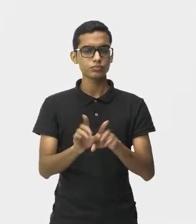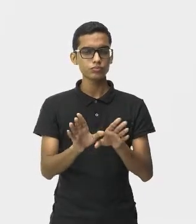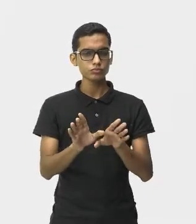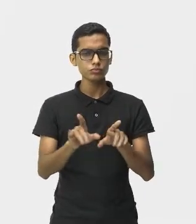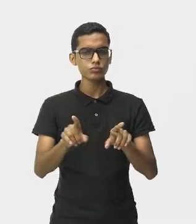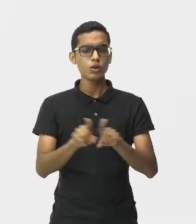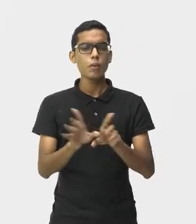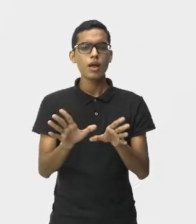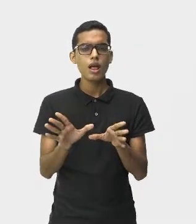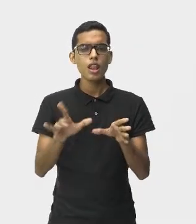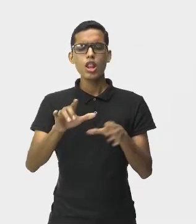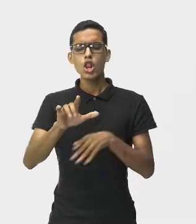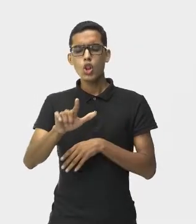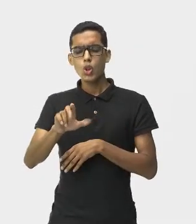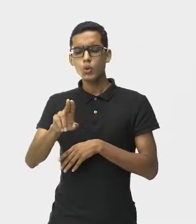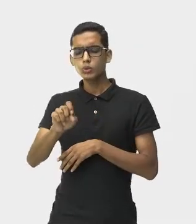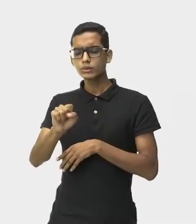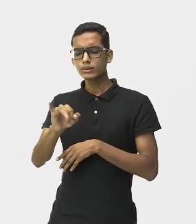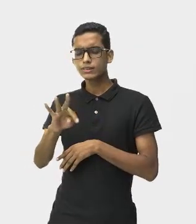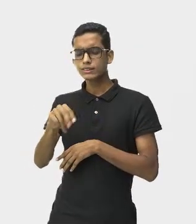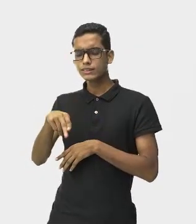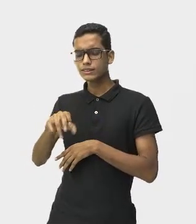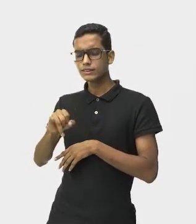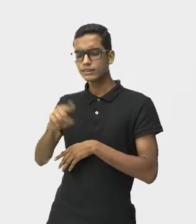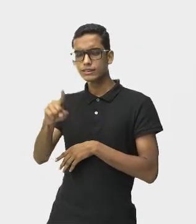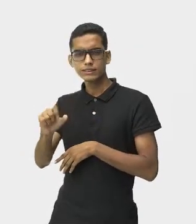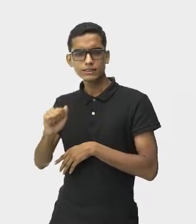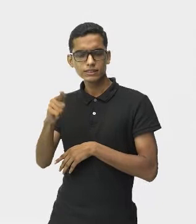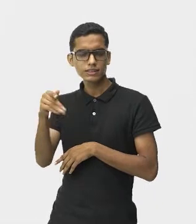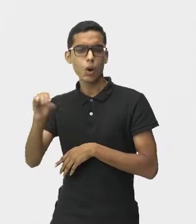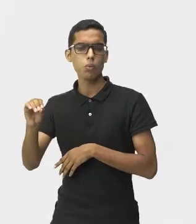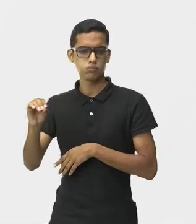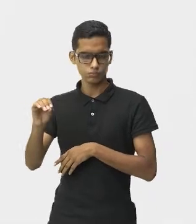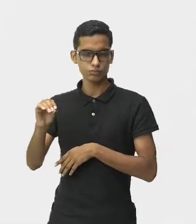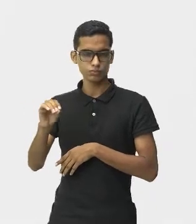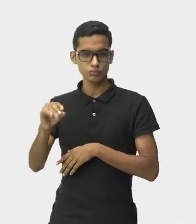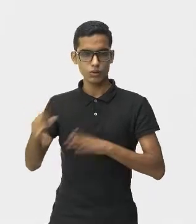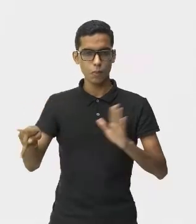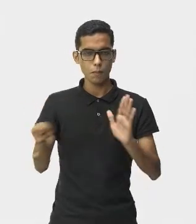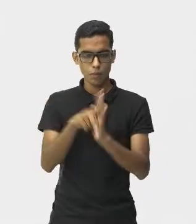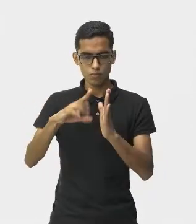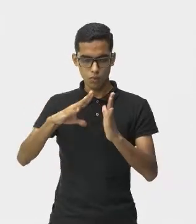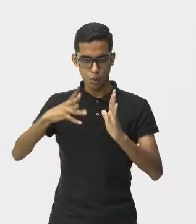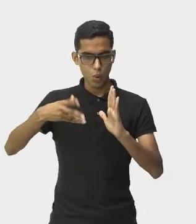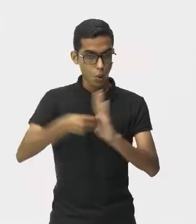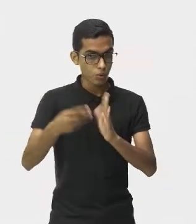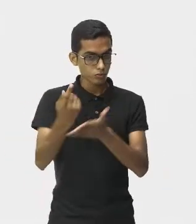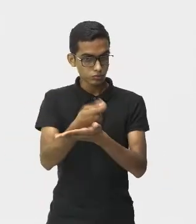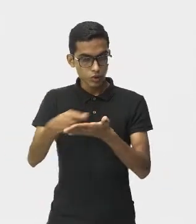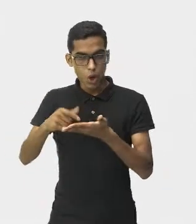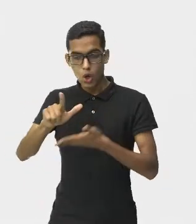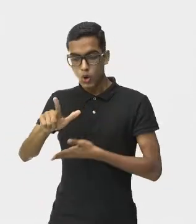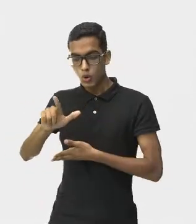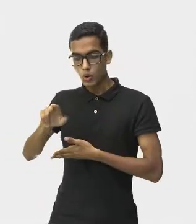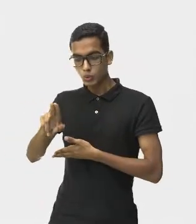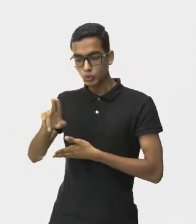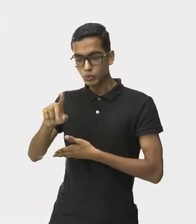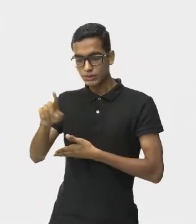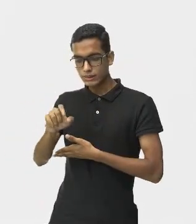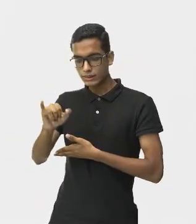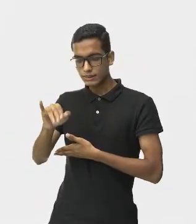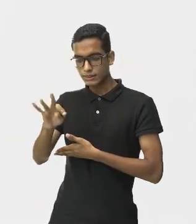chamada lusitanização da Amazônia. Anotem aí, isso é importante, gente. Lusitanização da